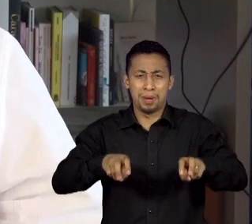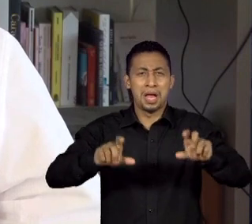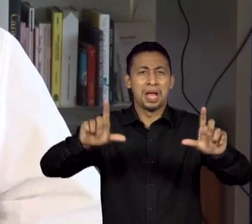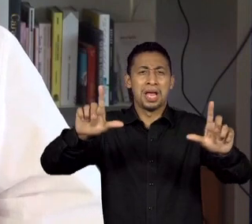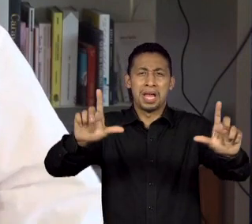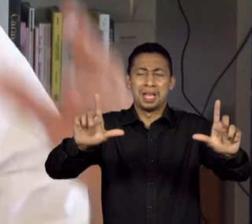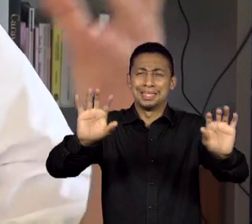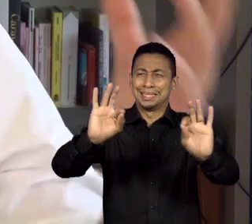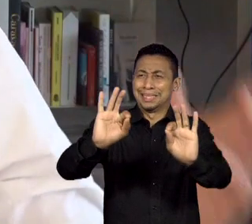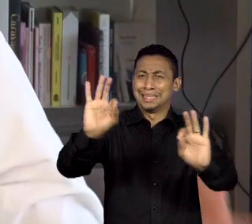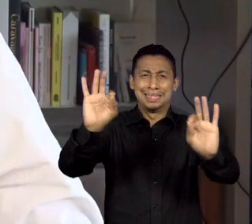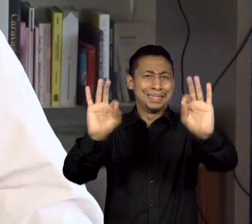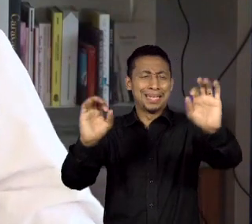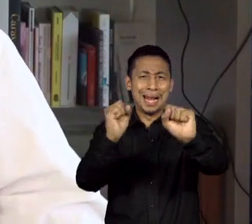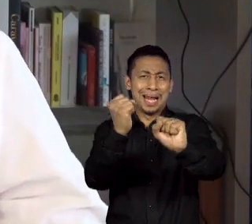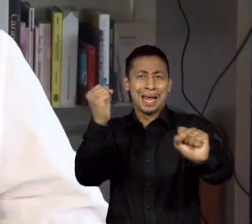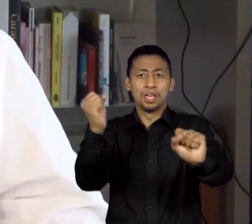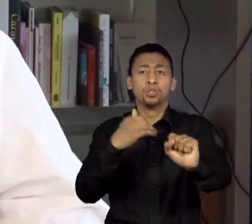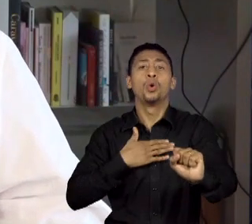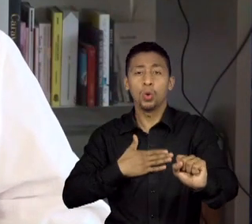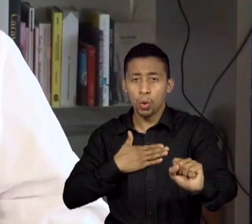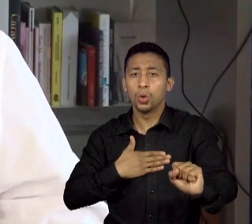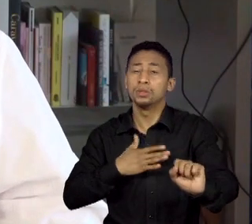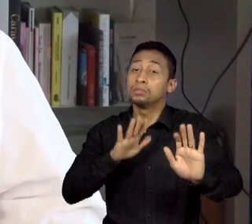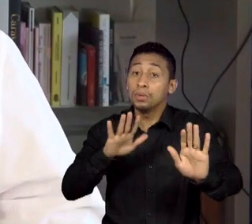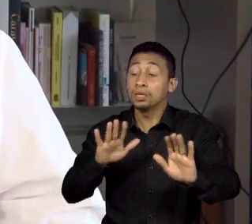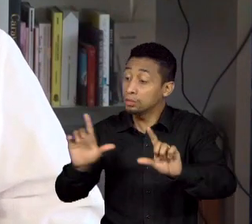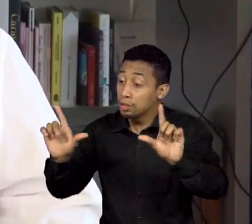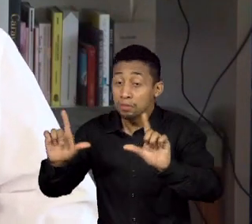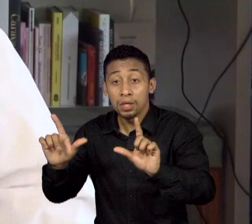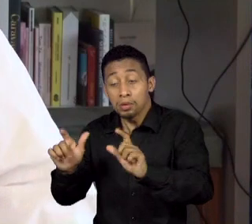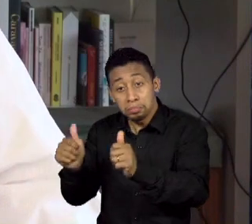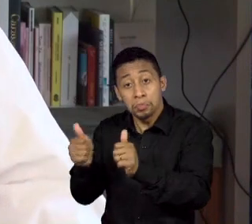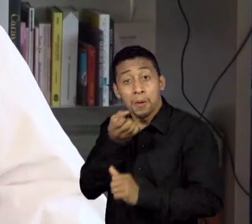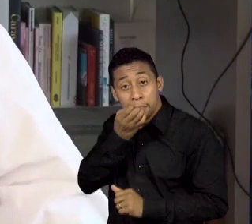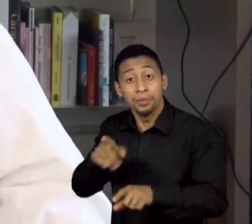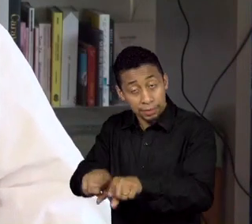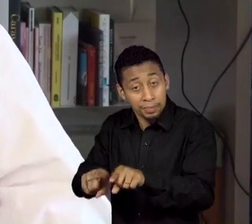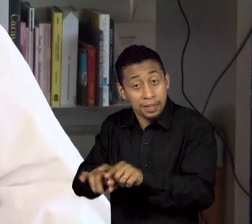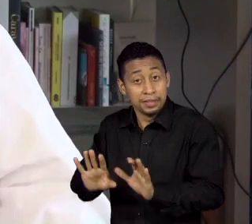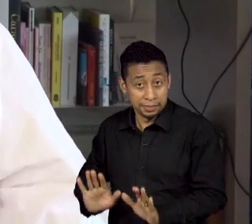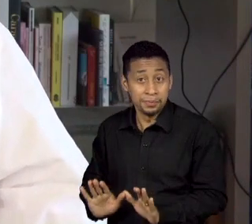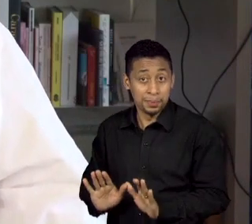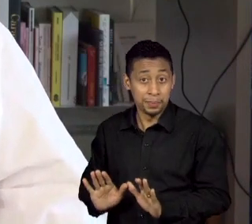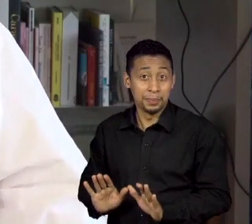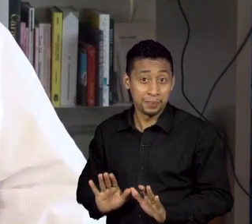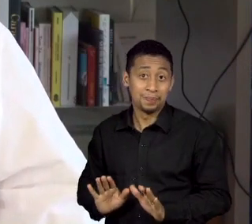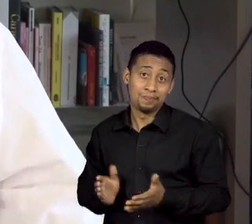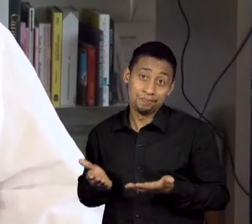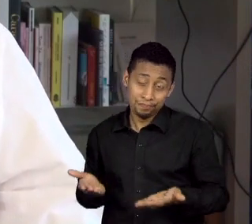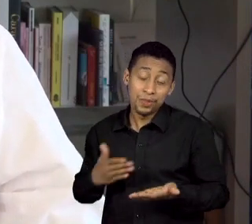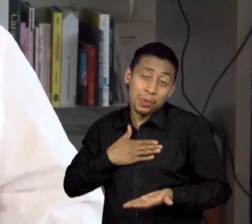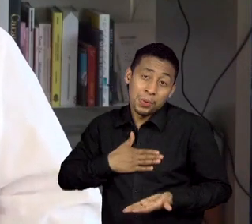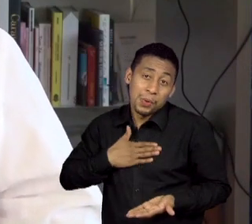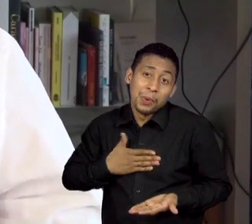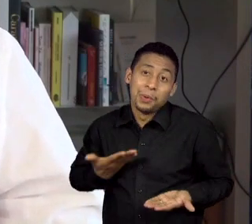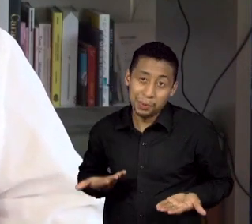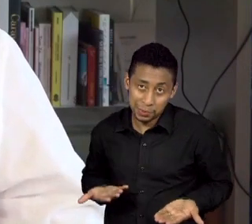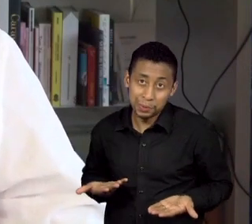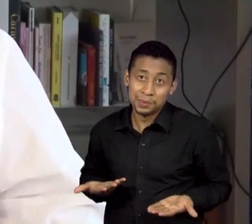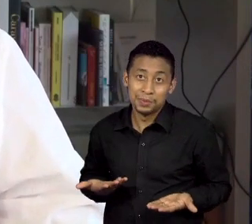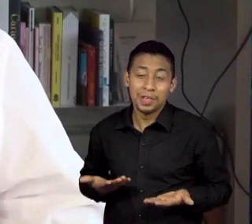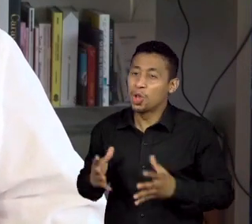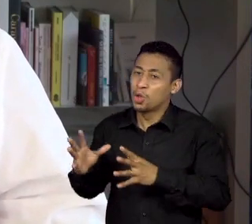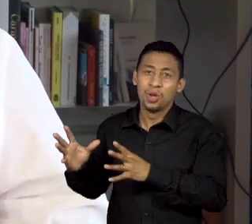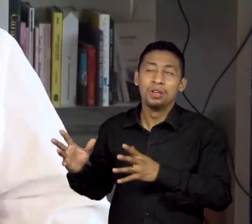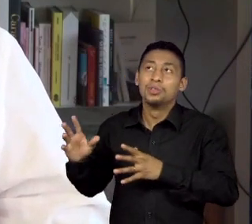espécie de mitificação também do cinema. Eu gosto do poema do Brecht,